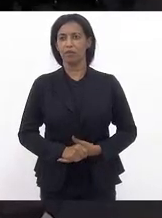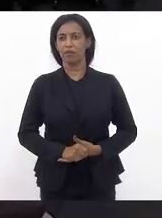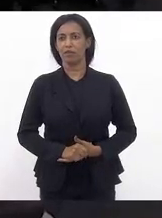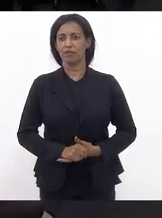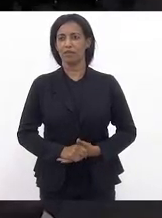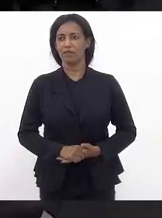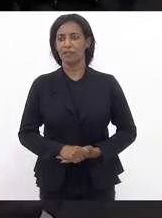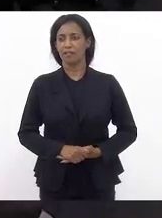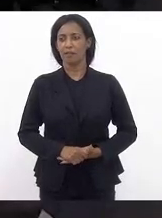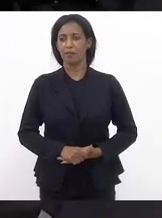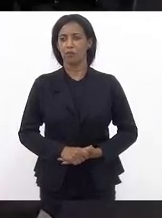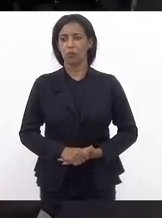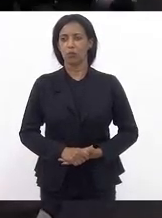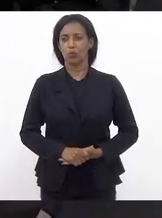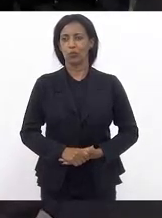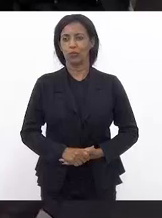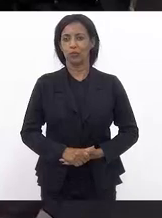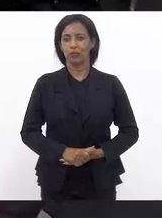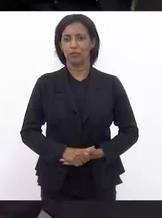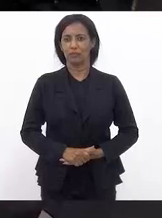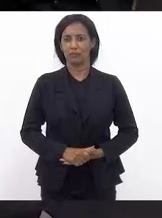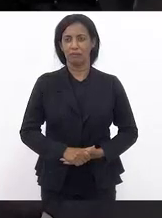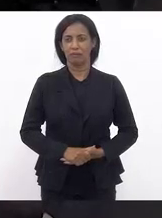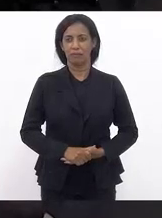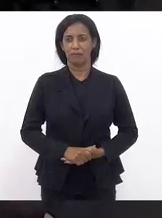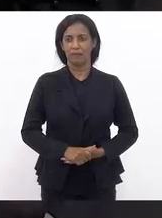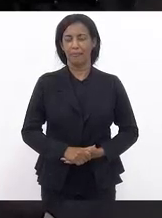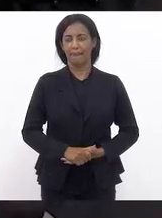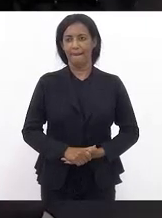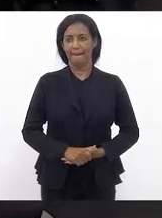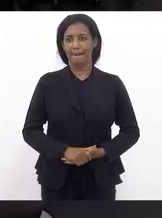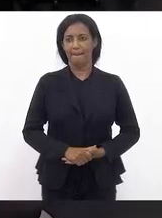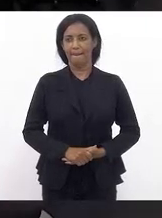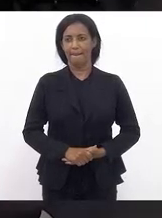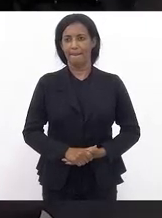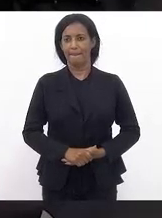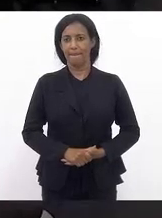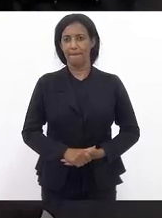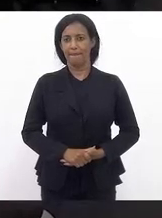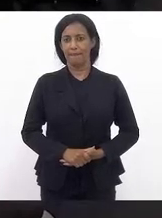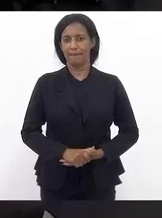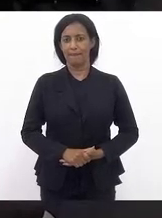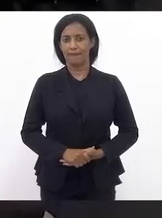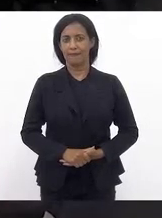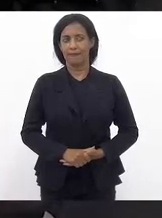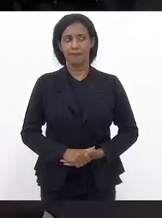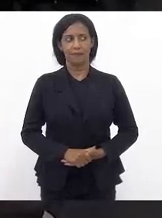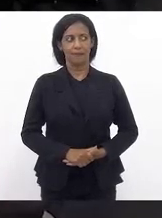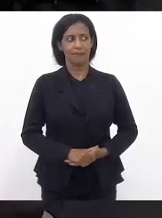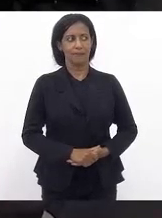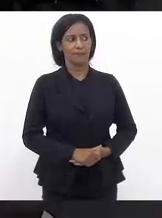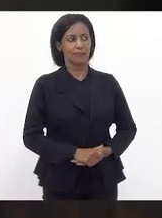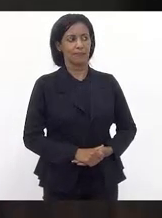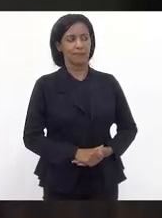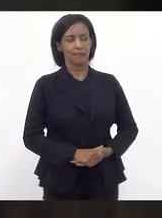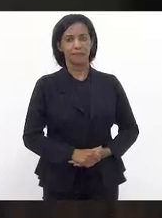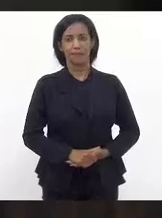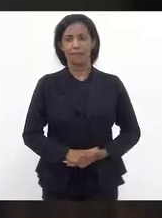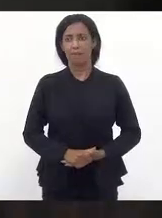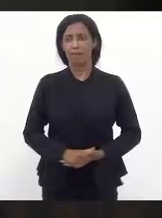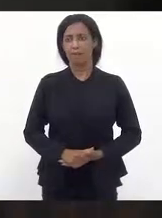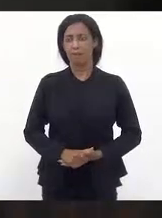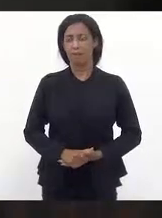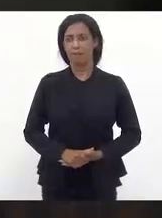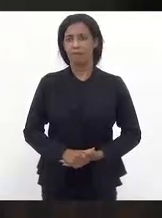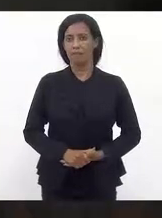bagunça com todo respeito Deputado com todo respeito seja homem ou seja mulher sentada aqui a presidente Nesse momento sou eu eu